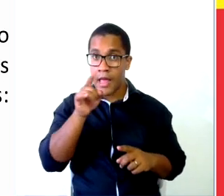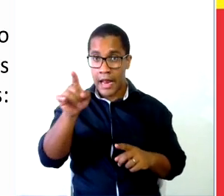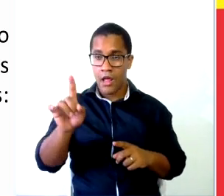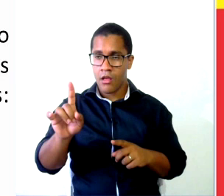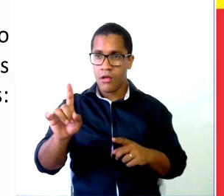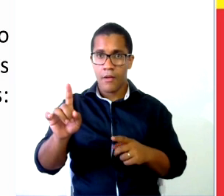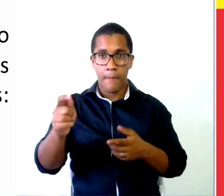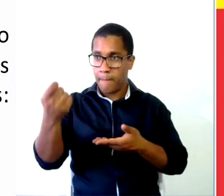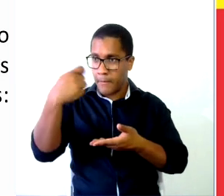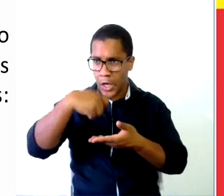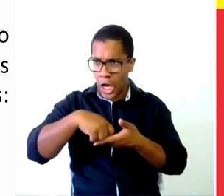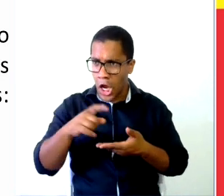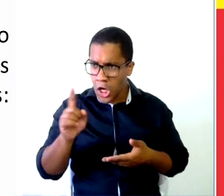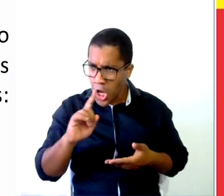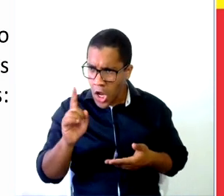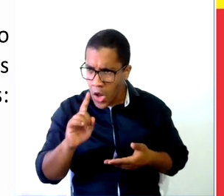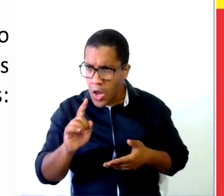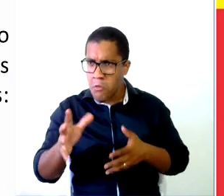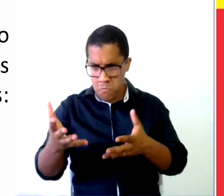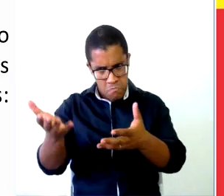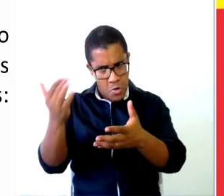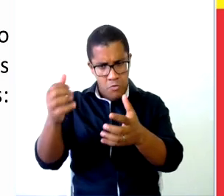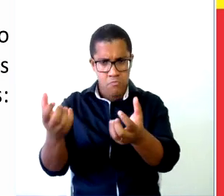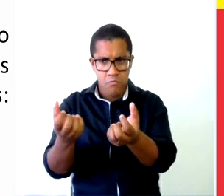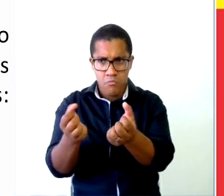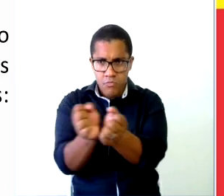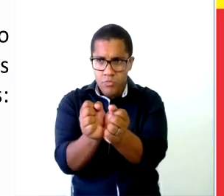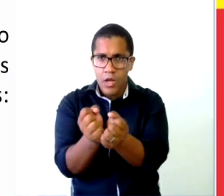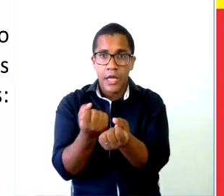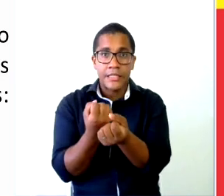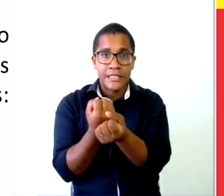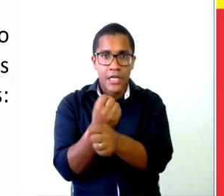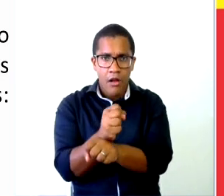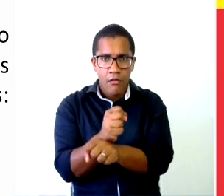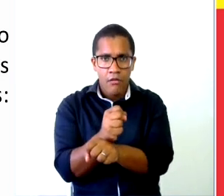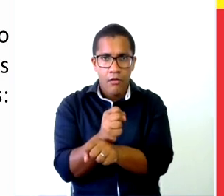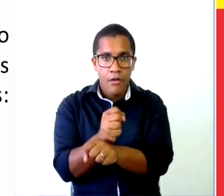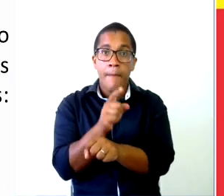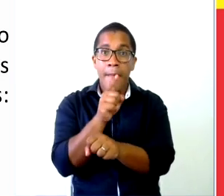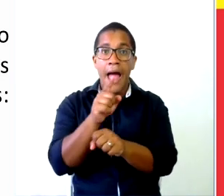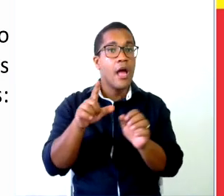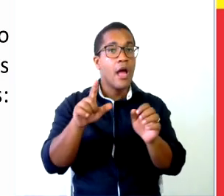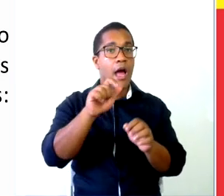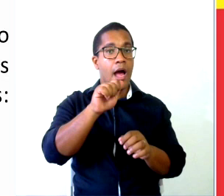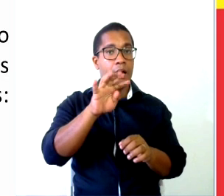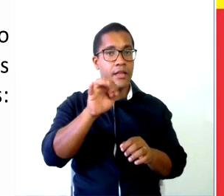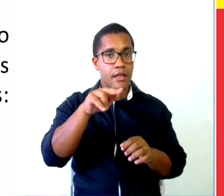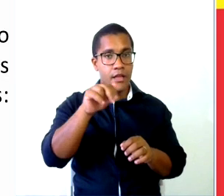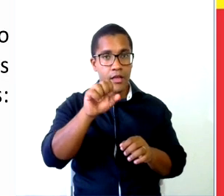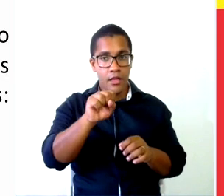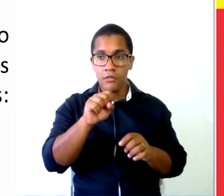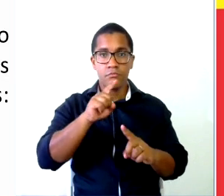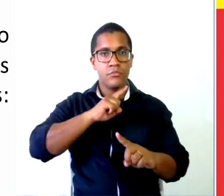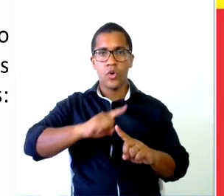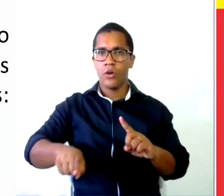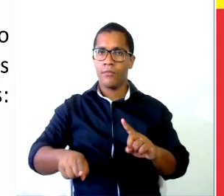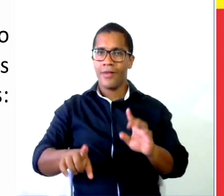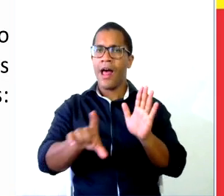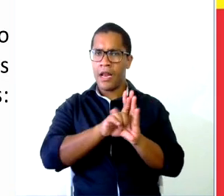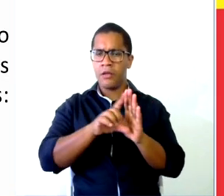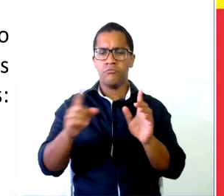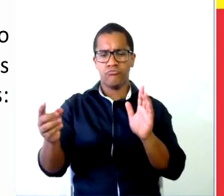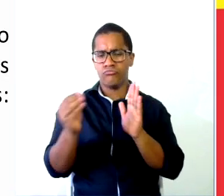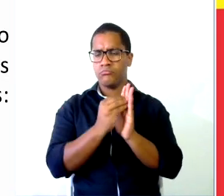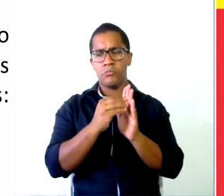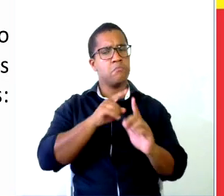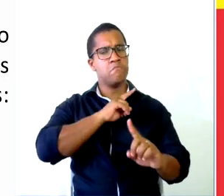a escravidão por dívida foi proibida. Mas não era esta a única divergência,